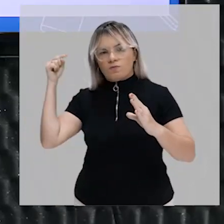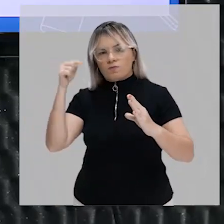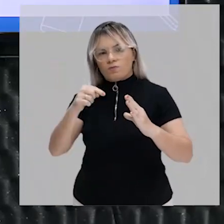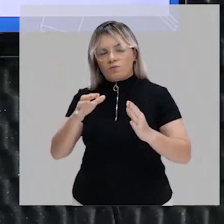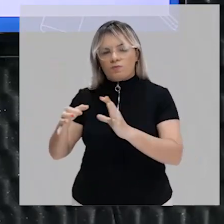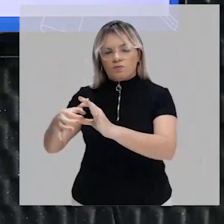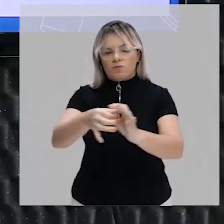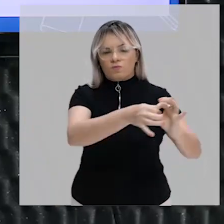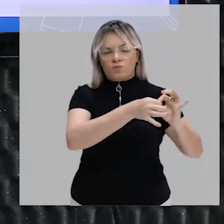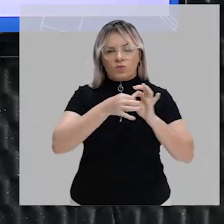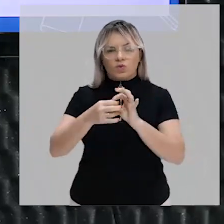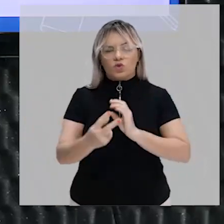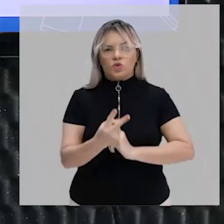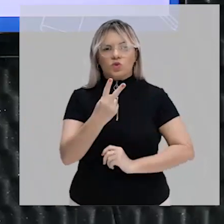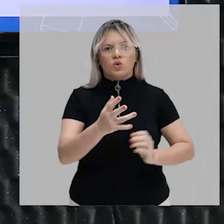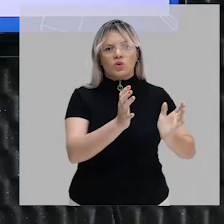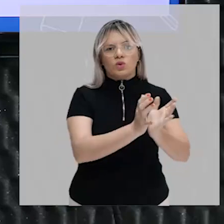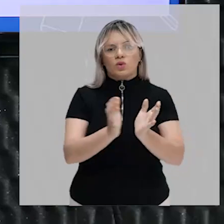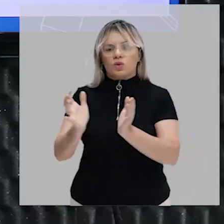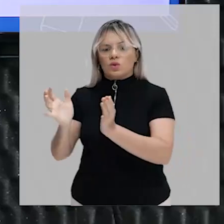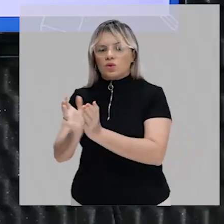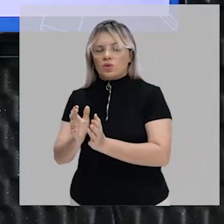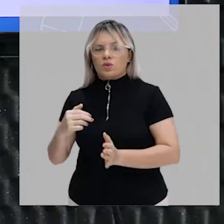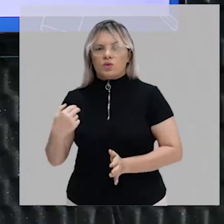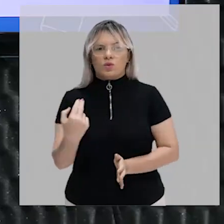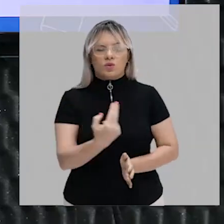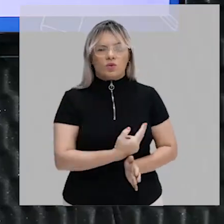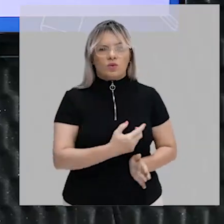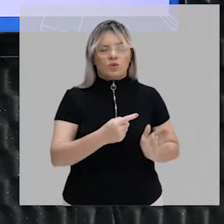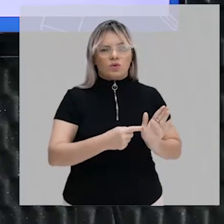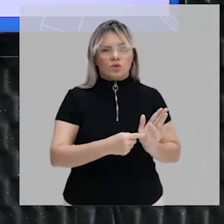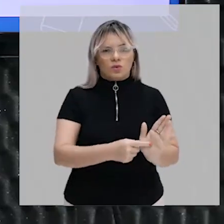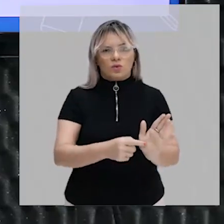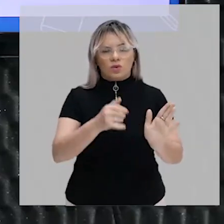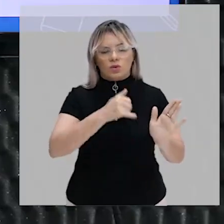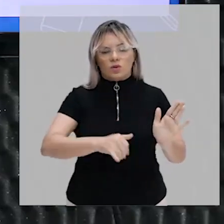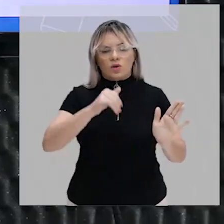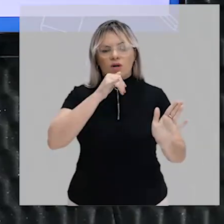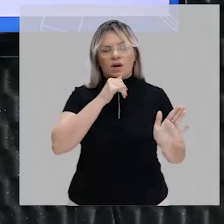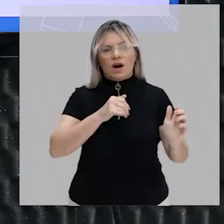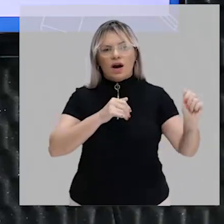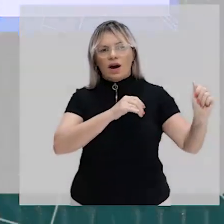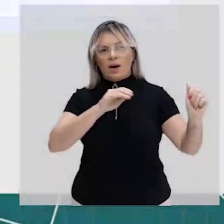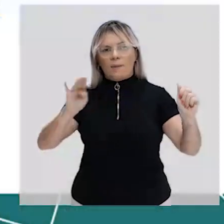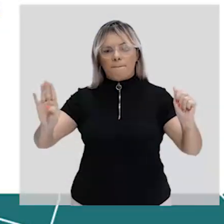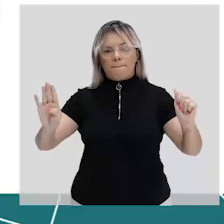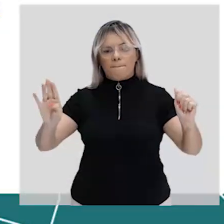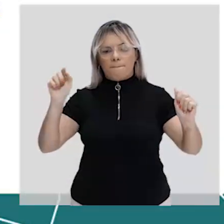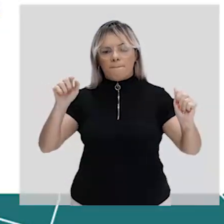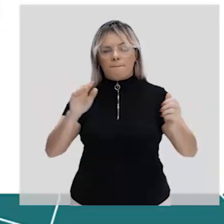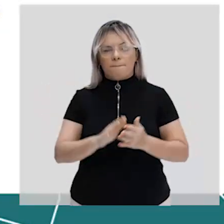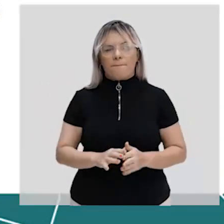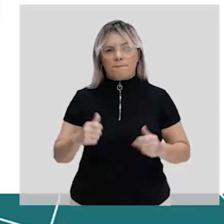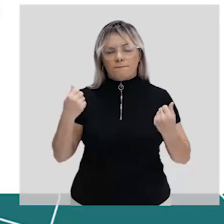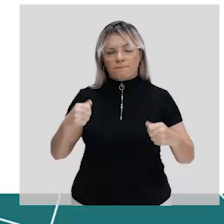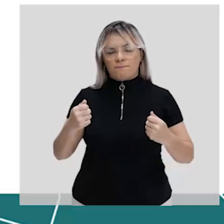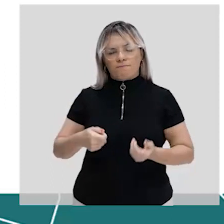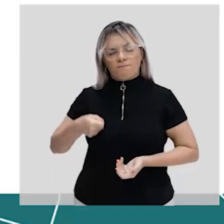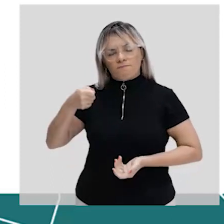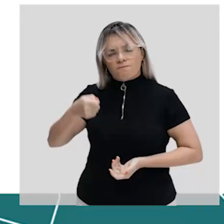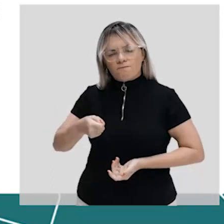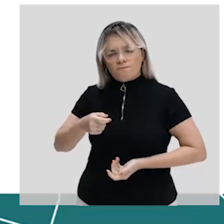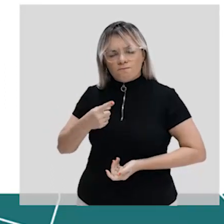da união entre dois conjuntos, no nosso caso aqui, entre os conjuntos A e B, você necessariamente tem que